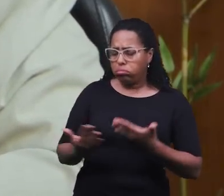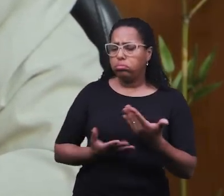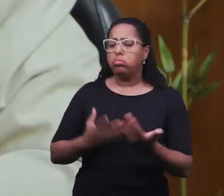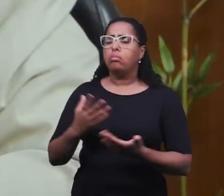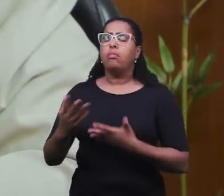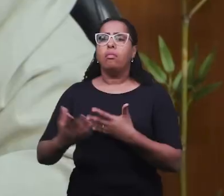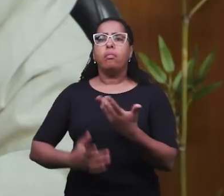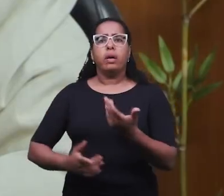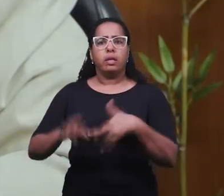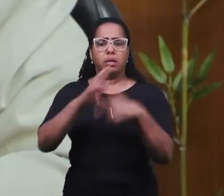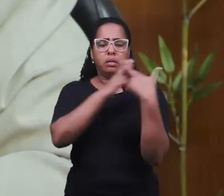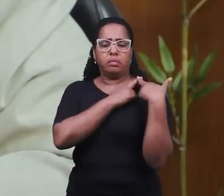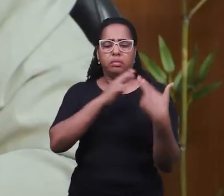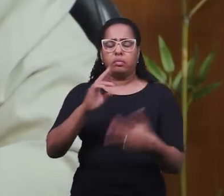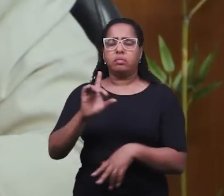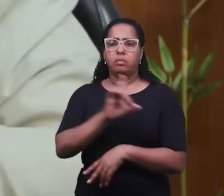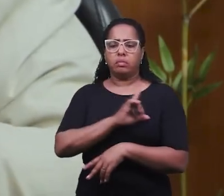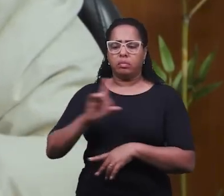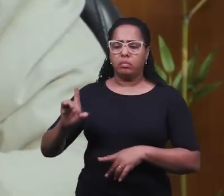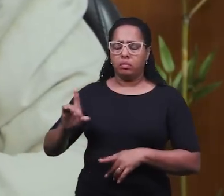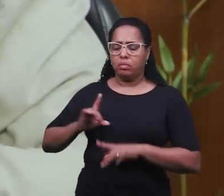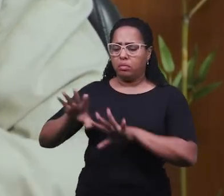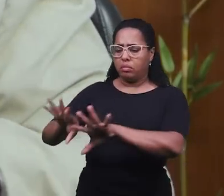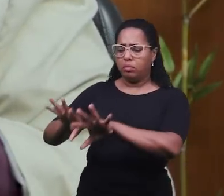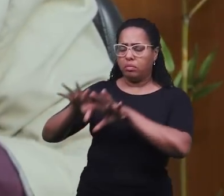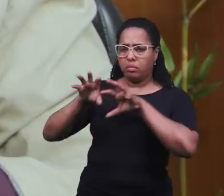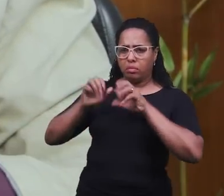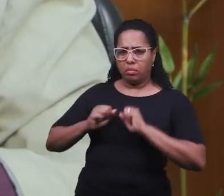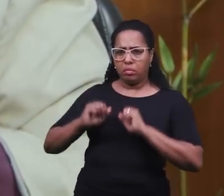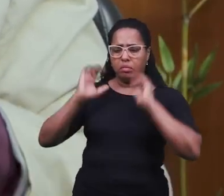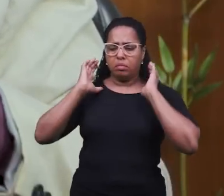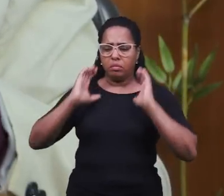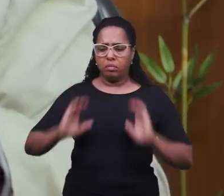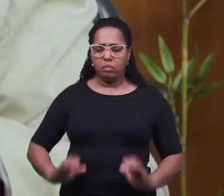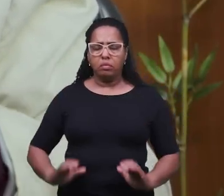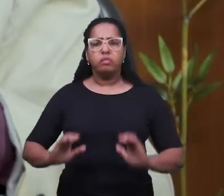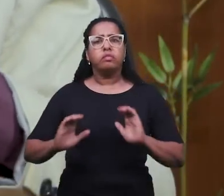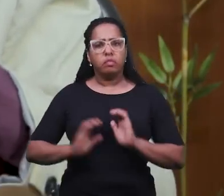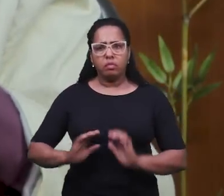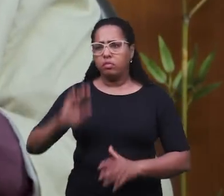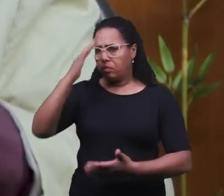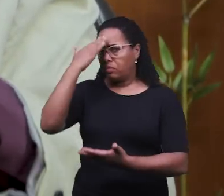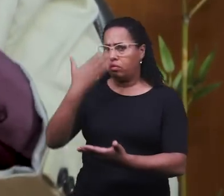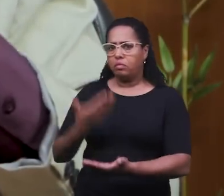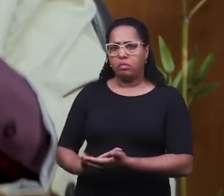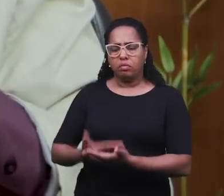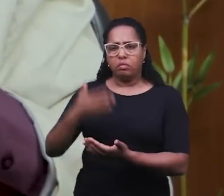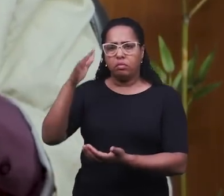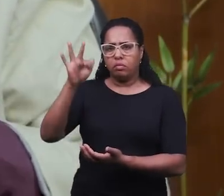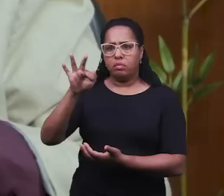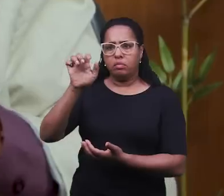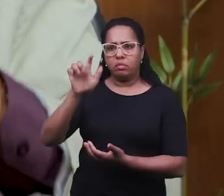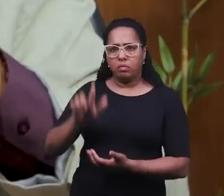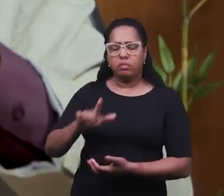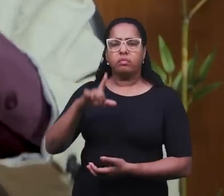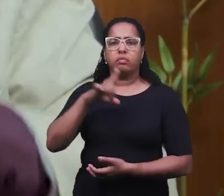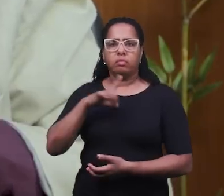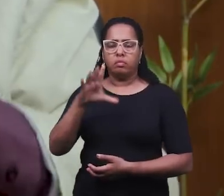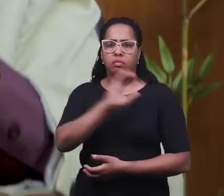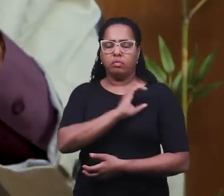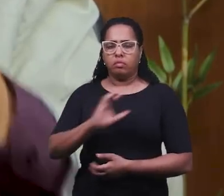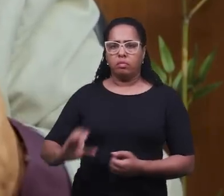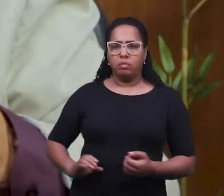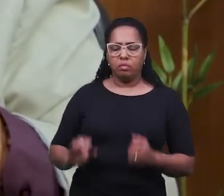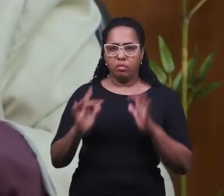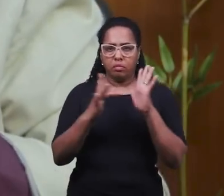diáconos adquirirão para si uma boa posição e muita confiança na fé que há em